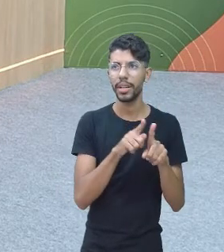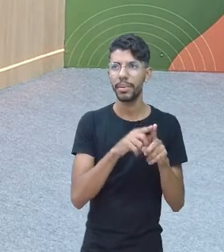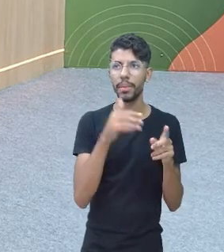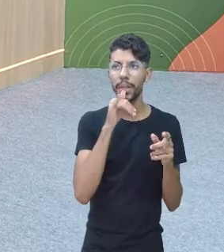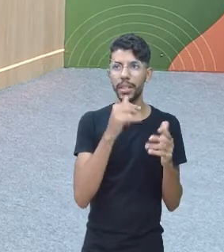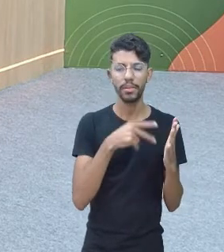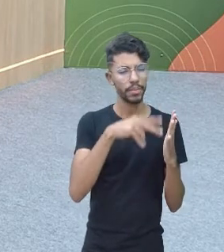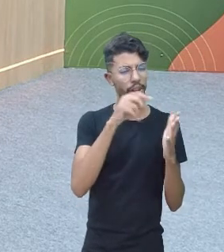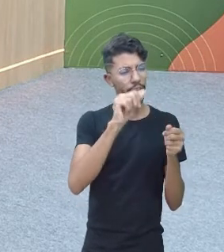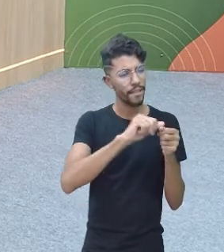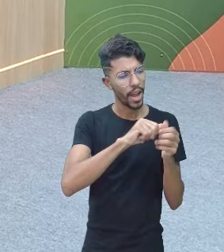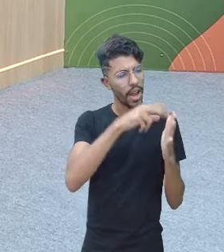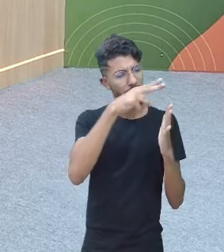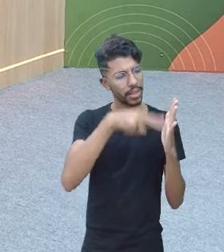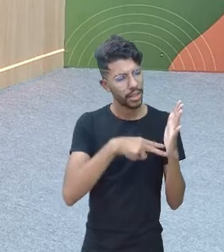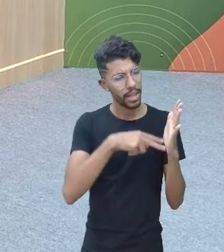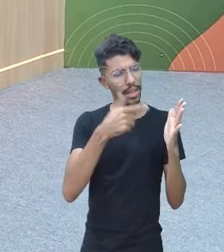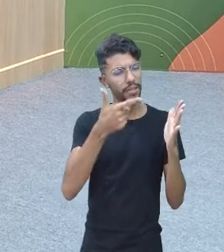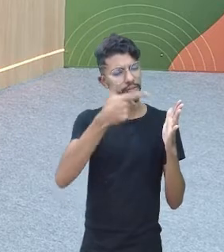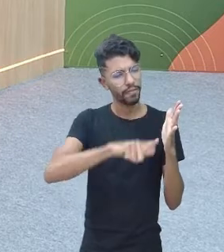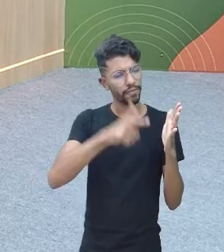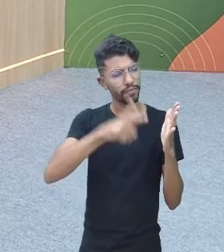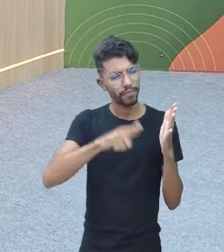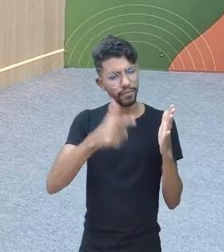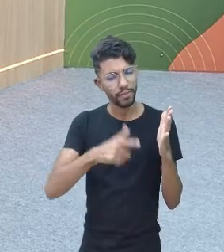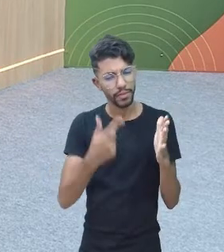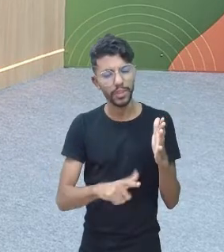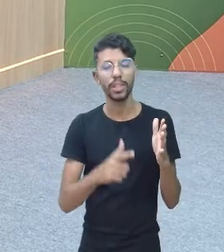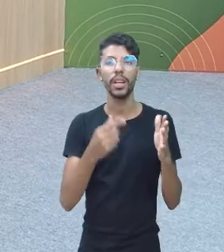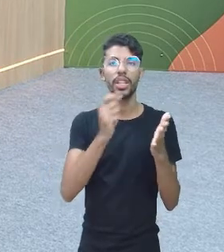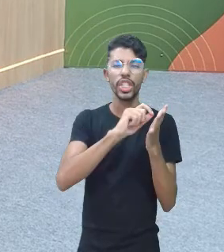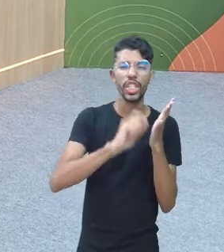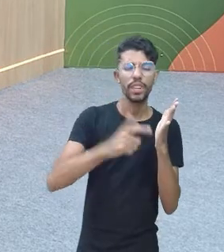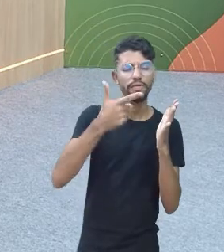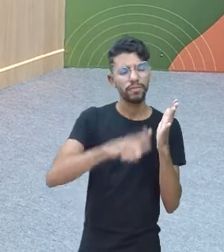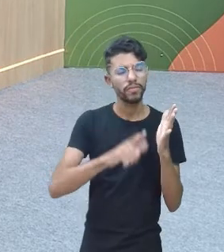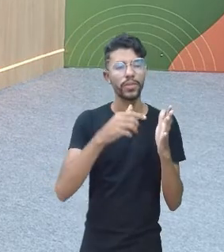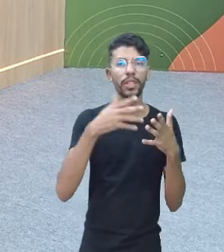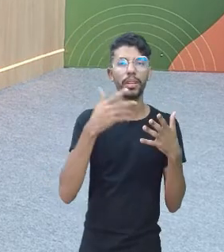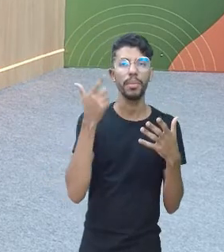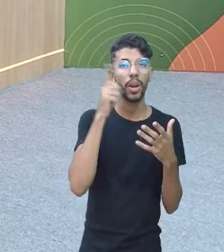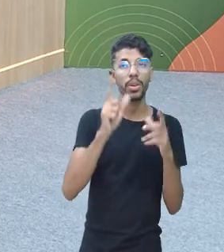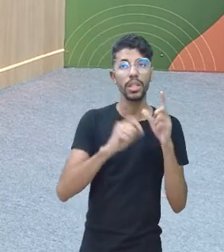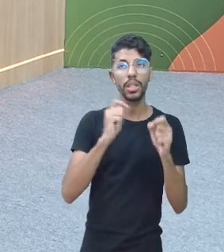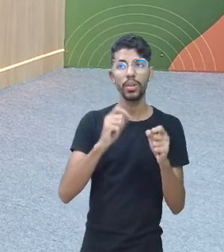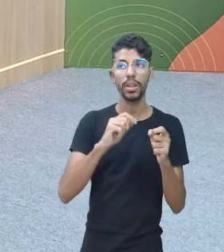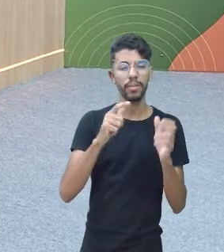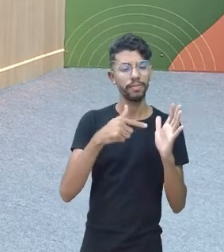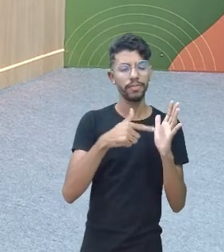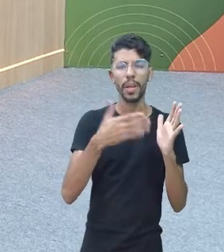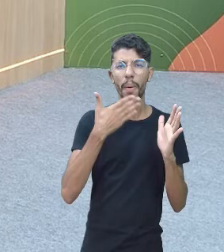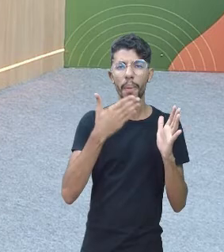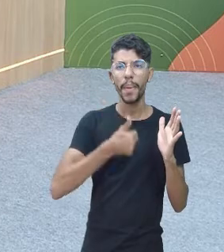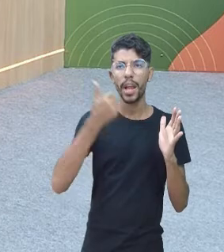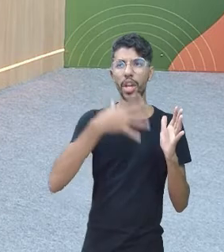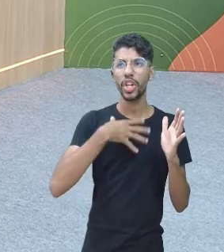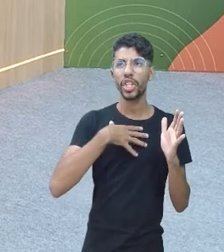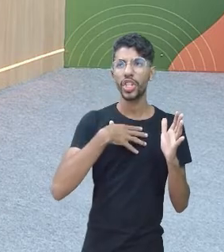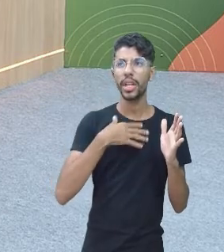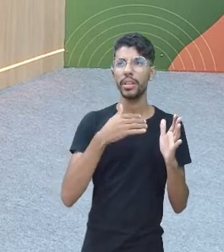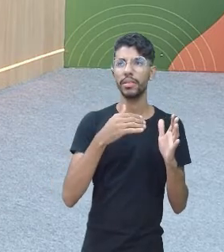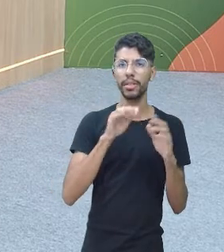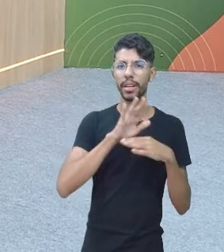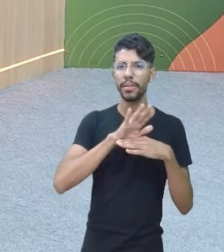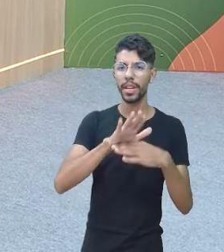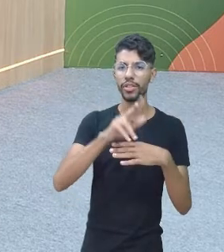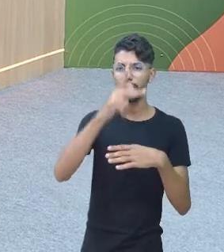se tornar a melhor versão de si mesma, para chegar no usuário sem dúvidas, sem duplos sentidos que